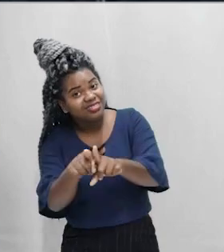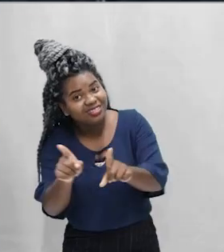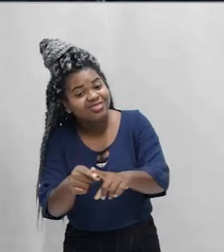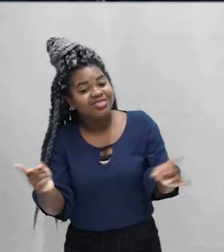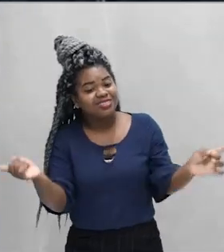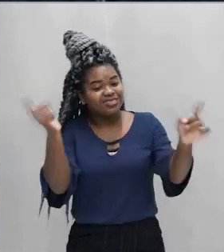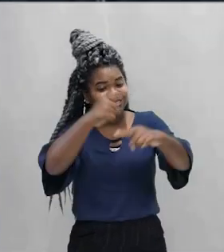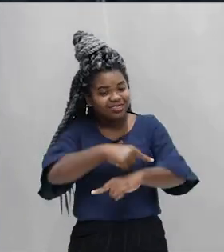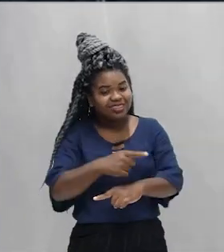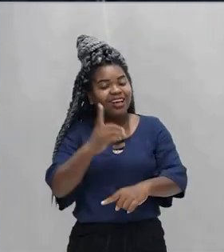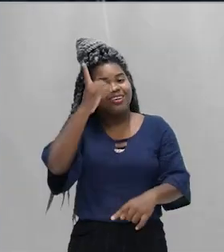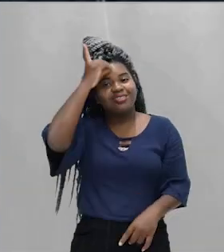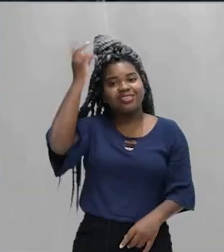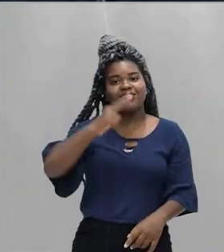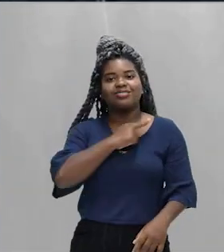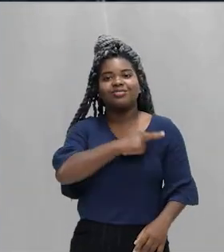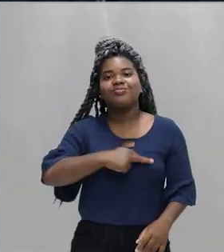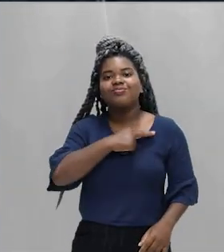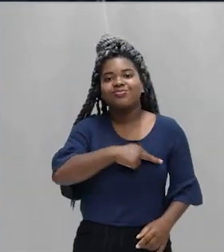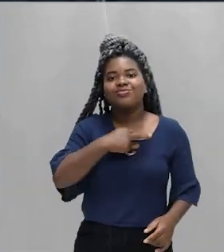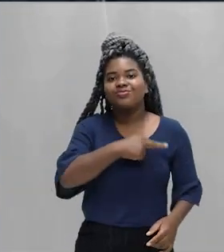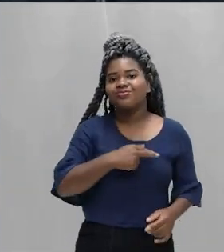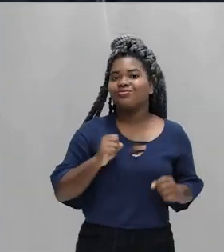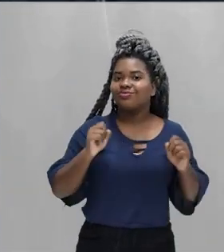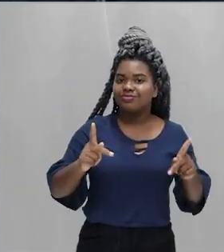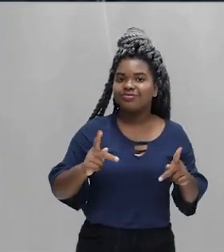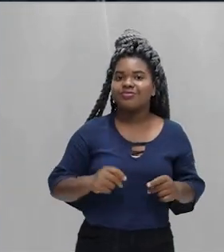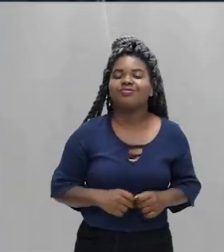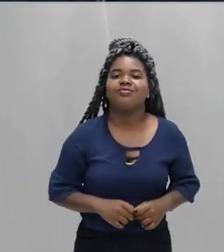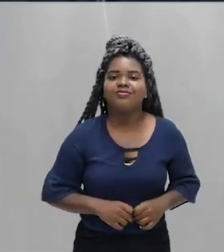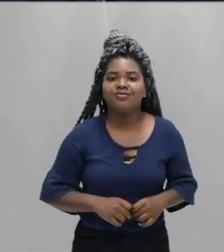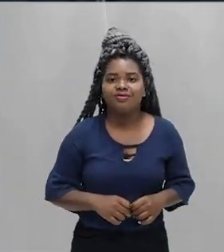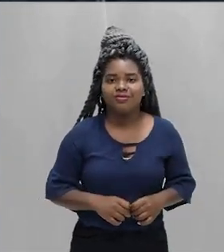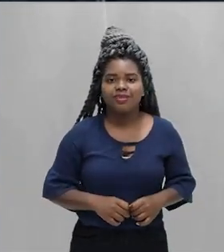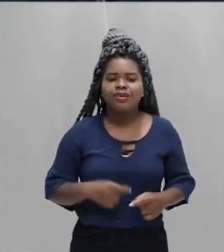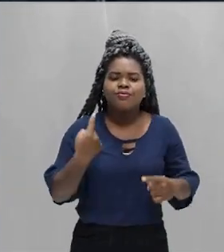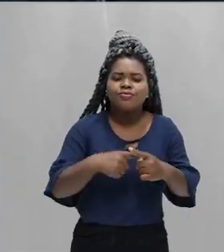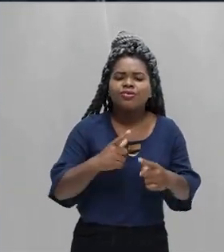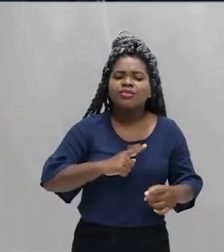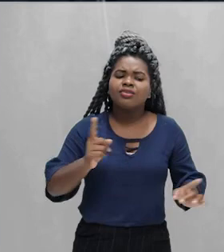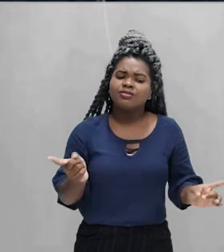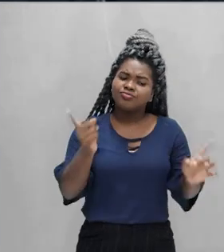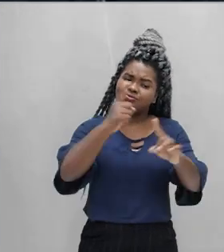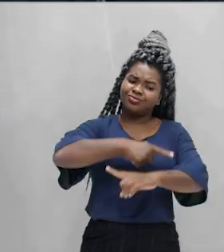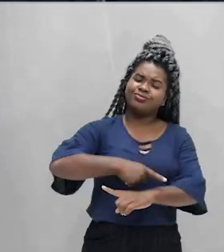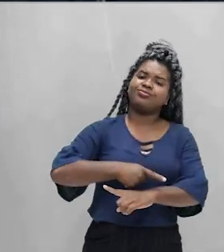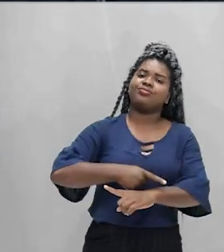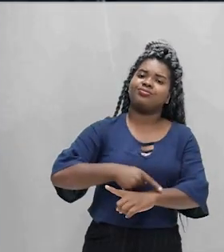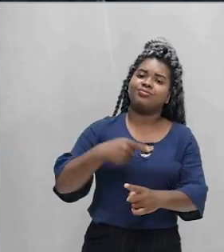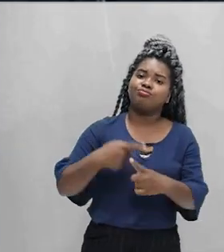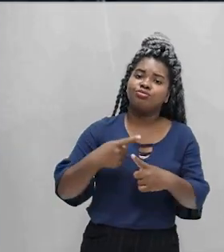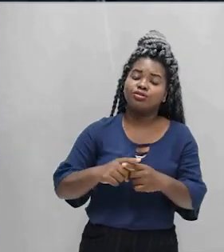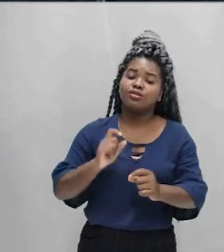ideais românticos defendidos anteriormente. Tá? Por que a gente sempre fala dessa oposição? Porque aquilo que